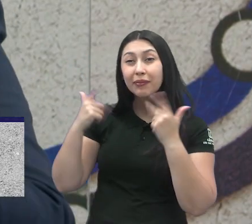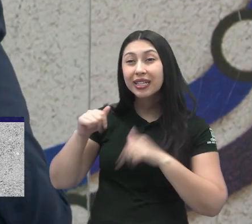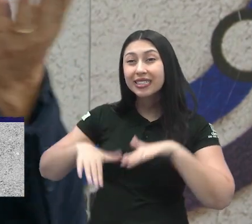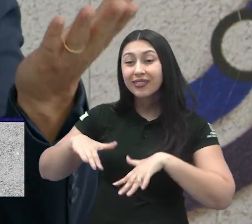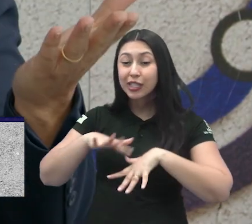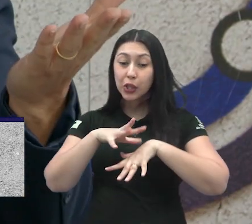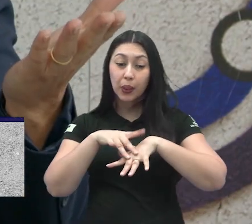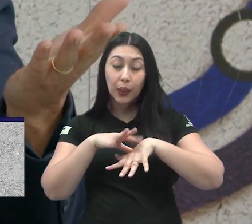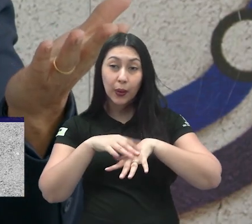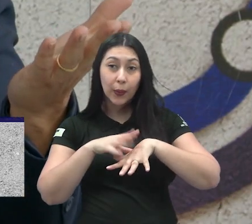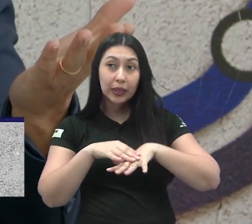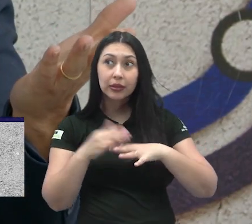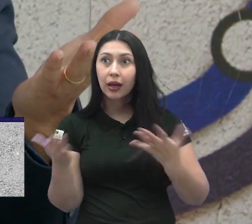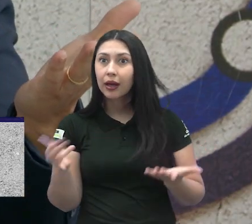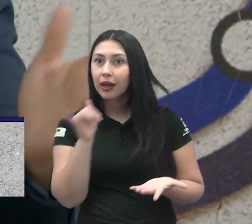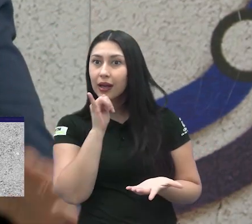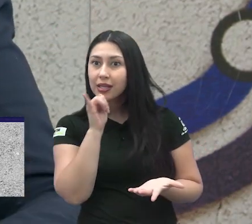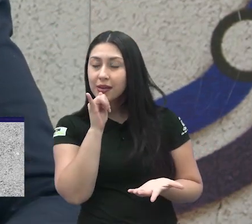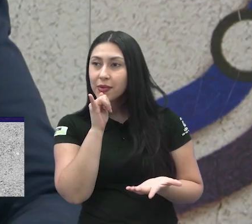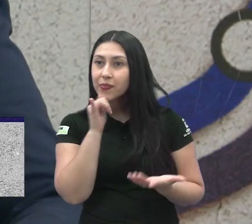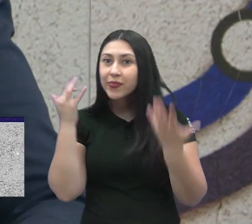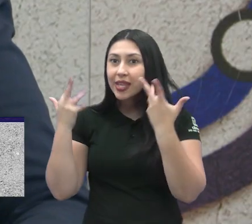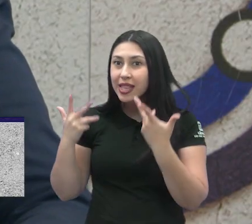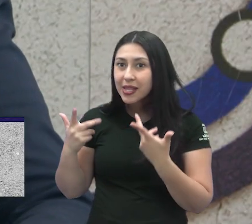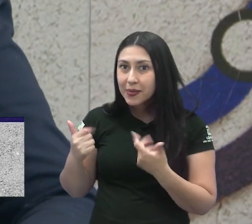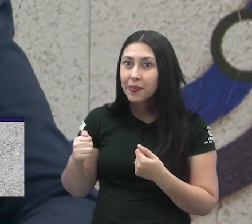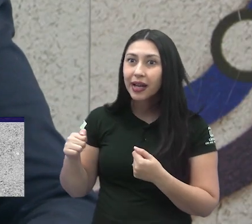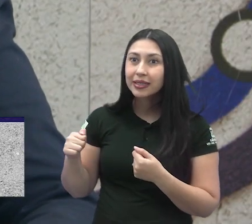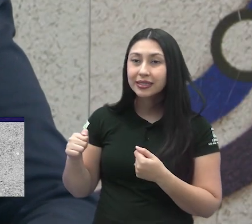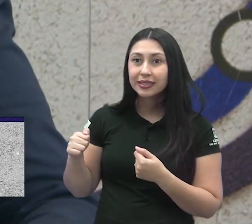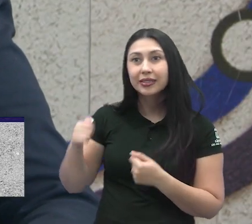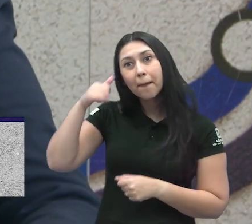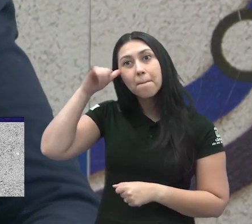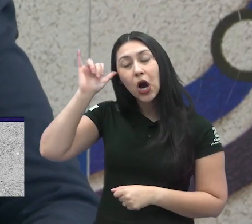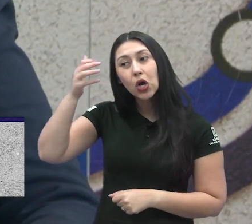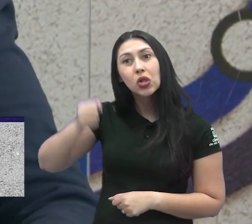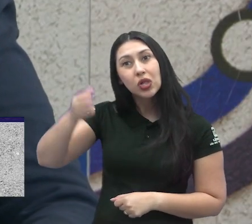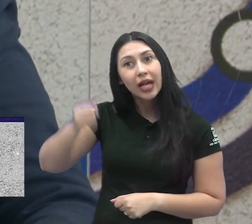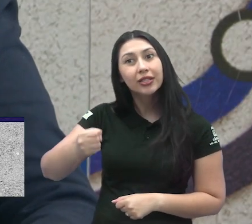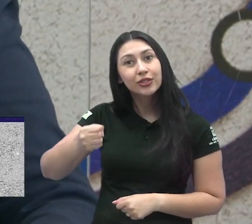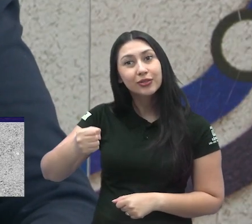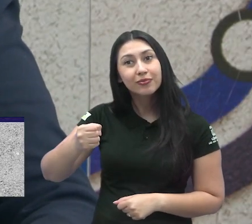que é, por exemplo, os animais de produção, os bovinos leiteiros, né?